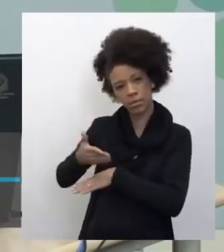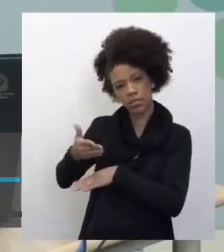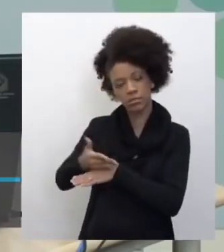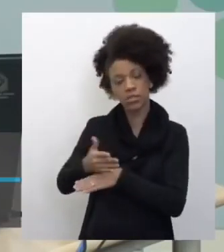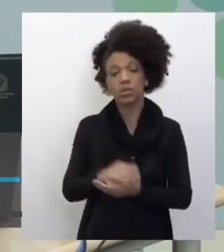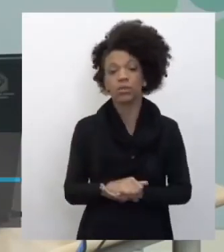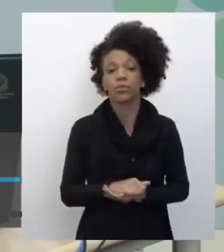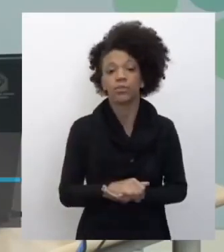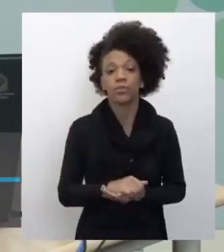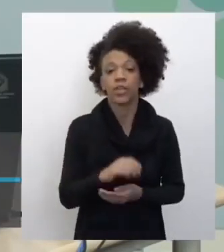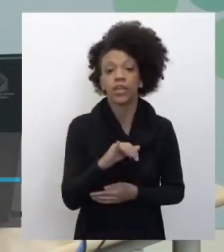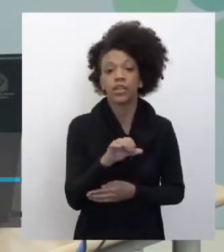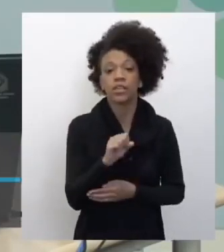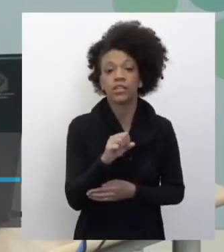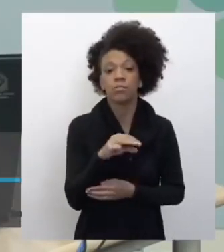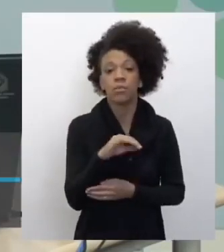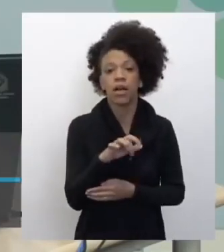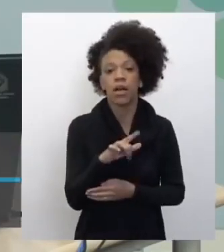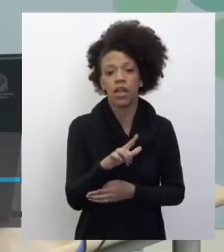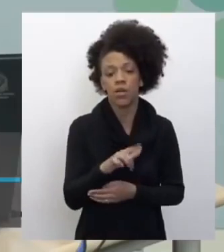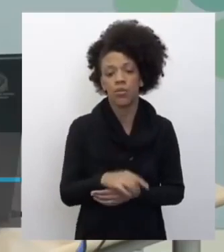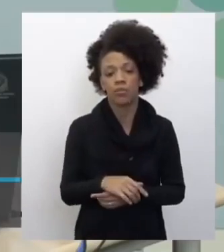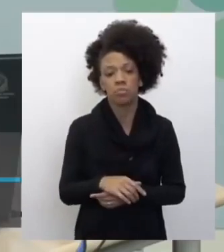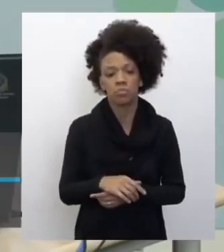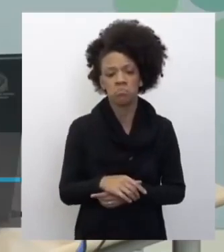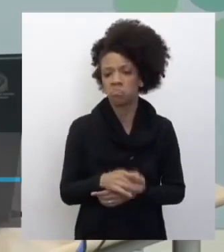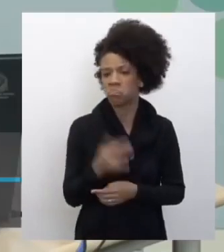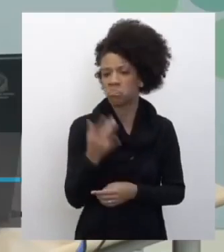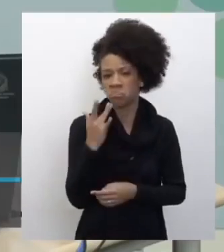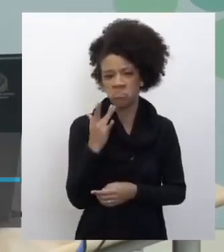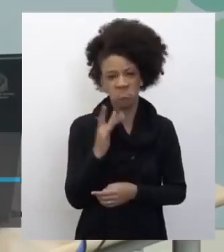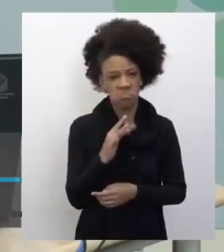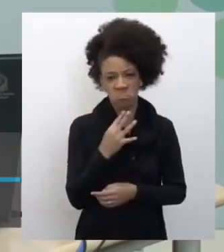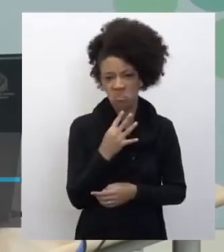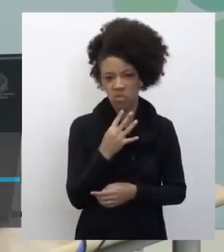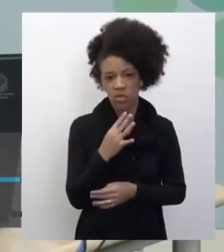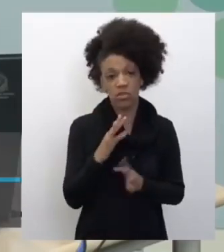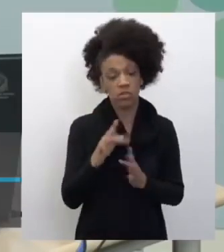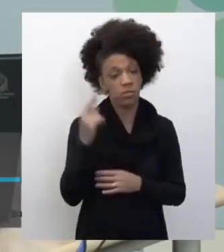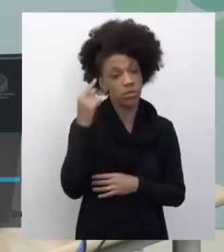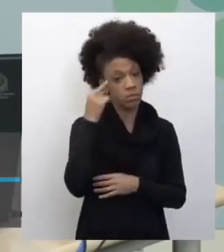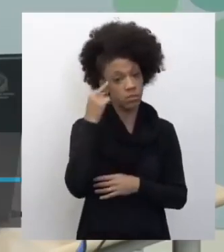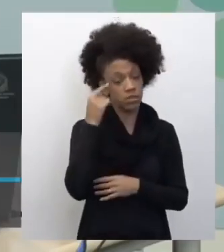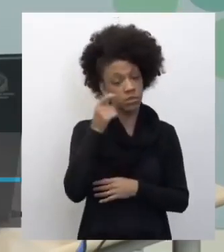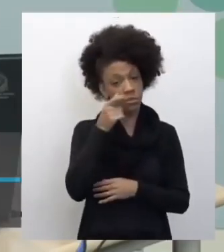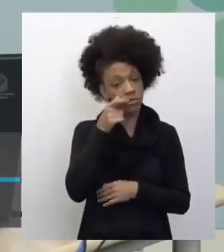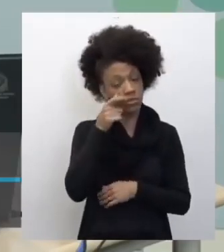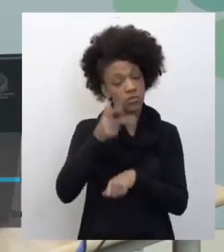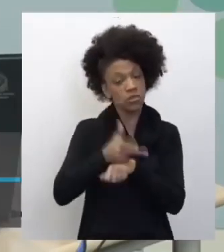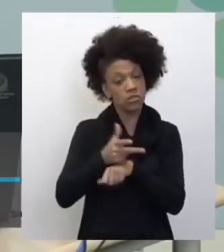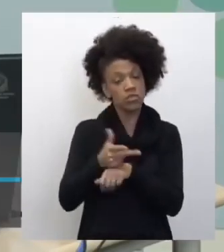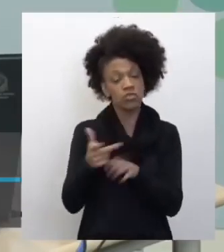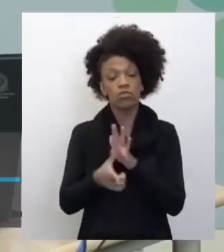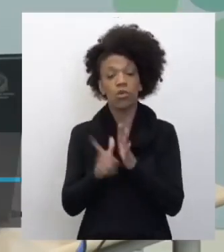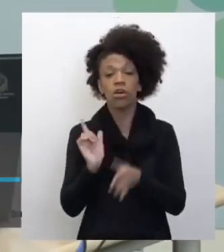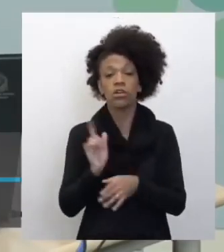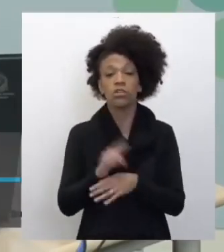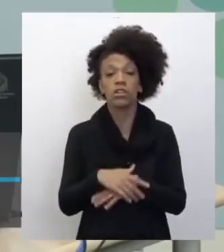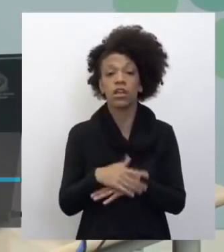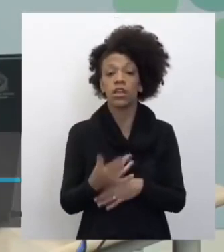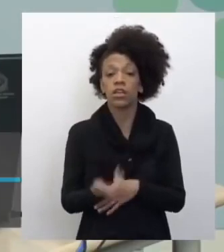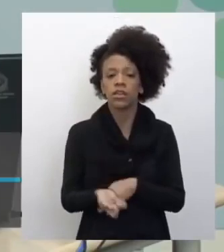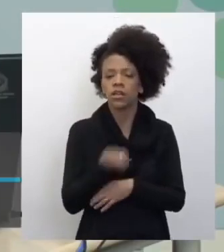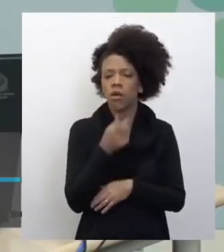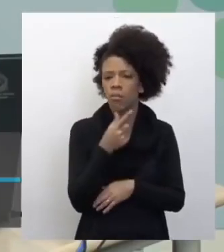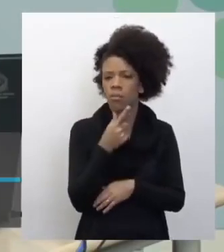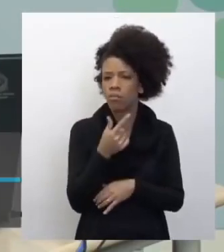O Ismael. Nunca ouviu falar na comédia dell'arte, mas pensa, pelo vídeo que assistiu antes, que é um humor exagerado para